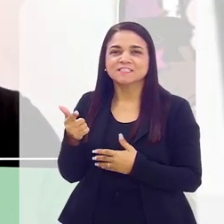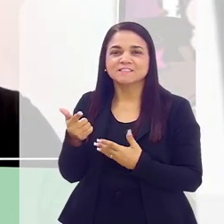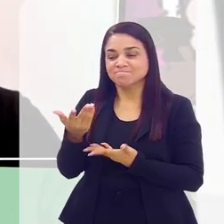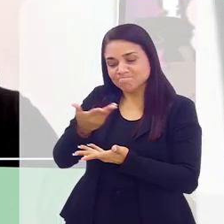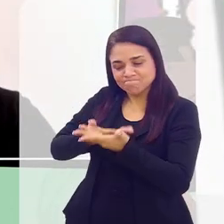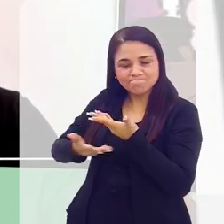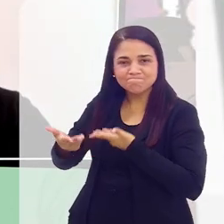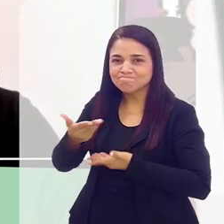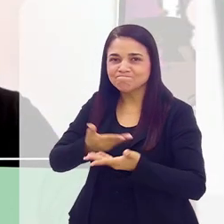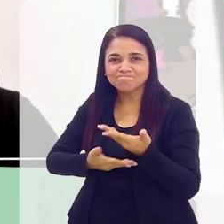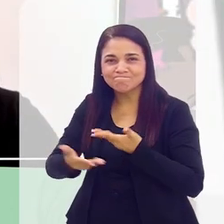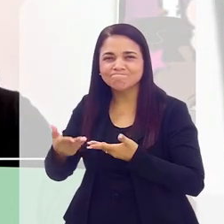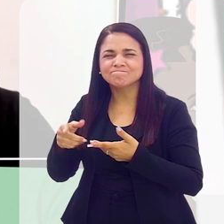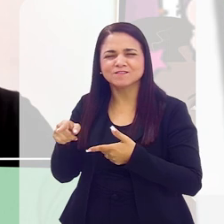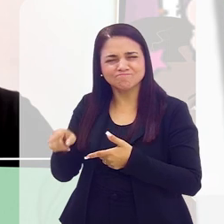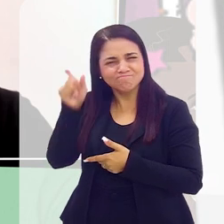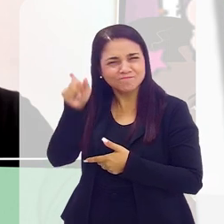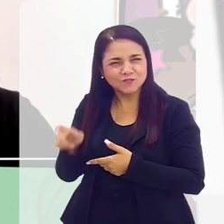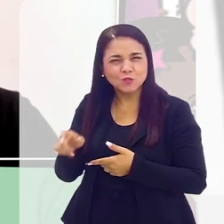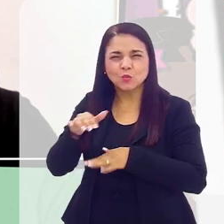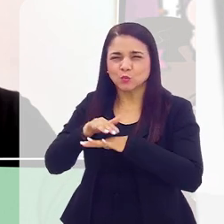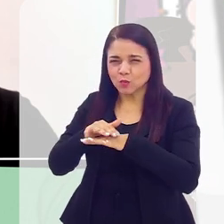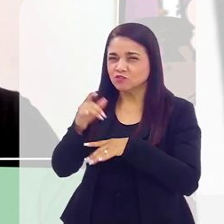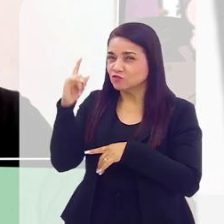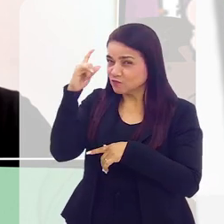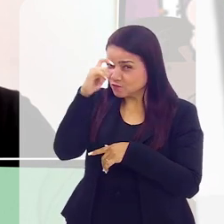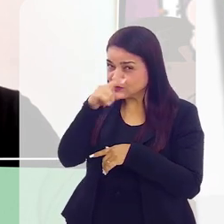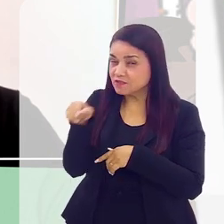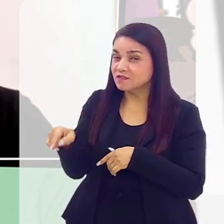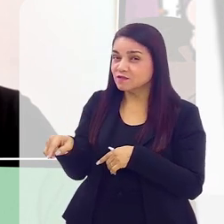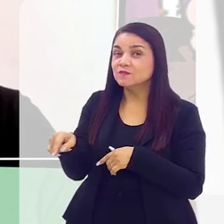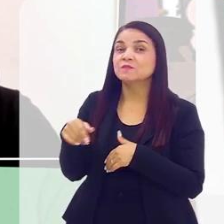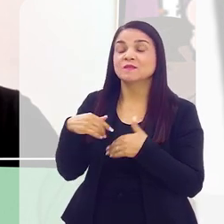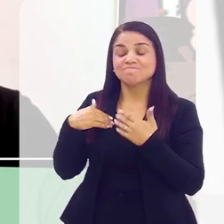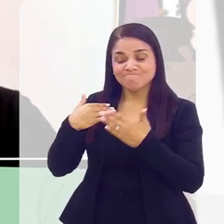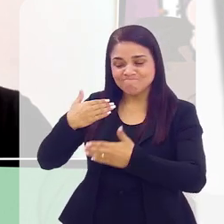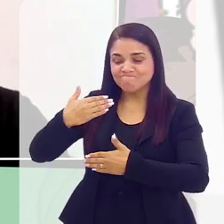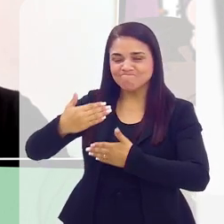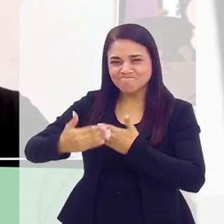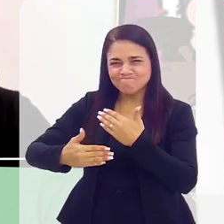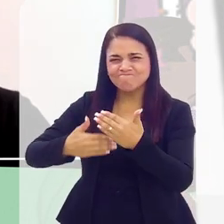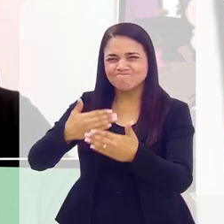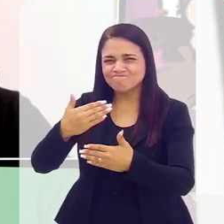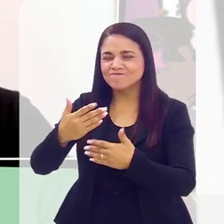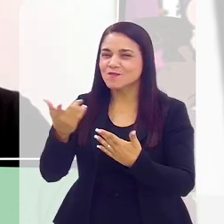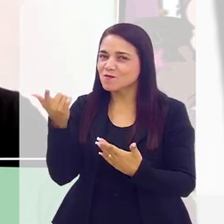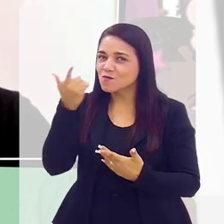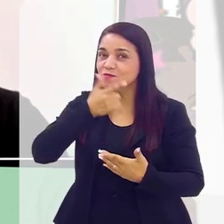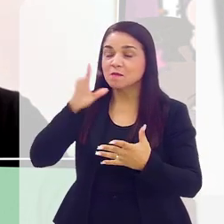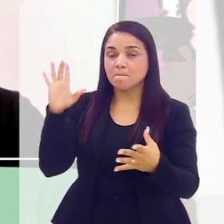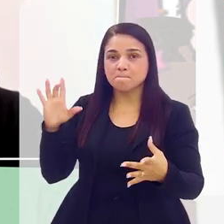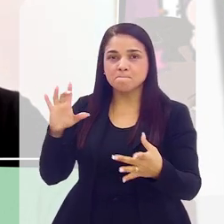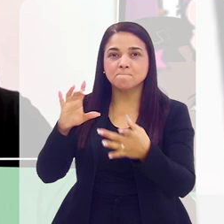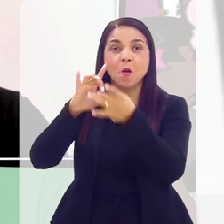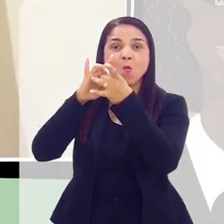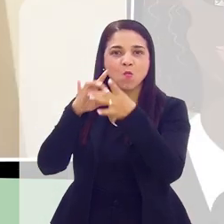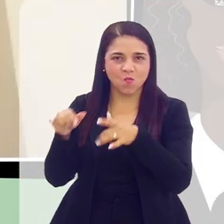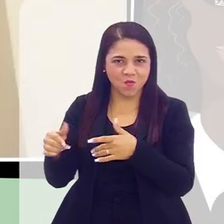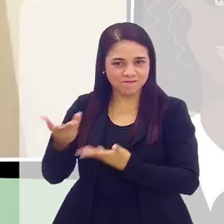como interagir com ela. Era uma pessoa um pouco difícil. Mas depois a gente conseguiu fazer uma ligação bem